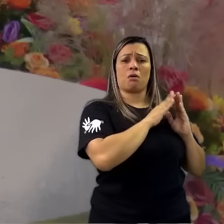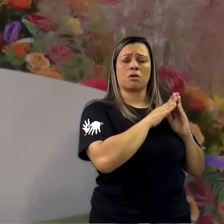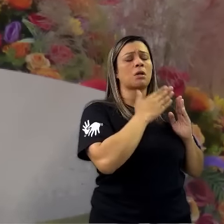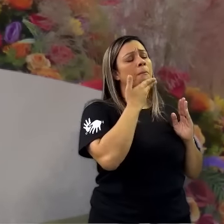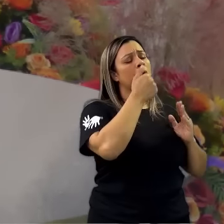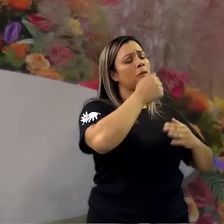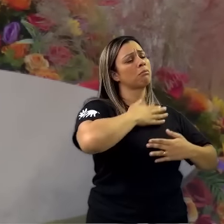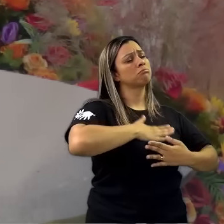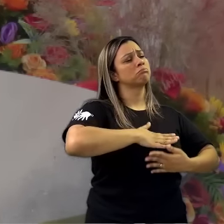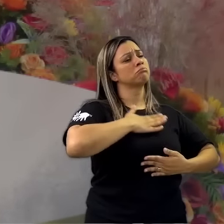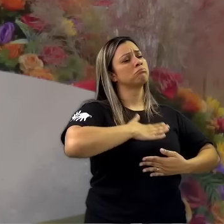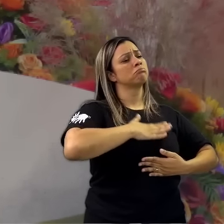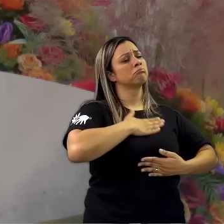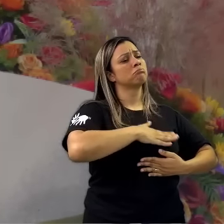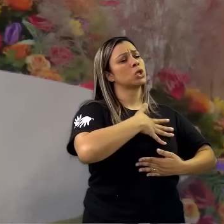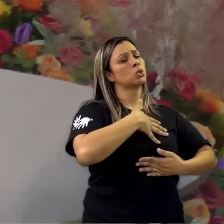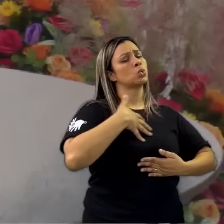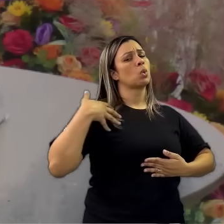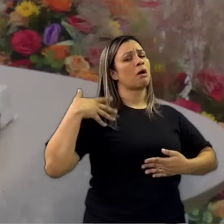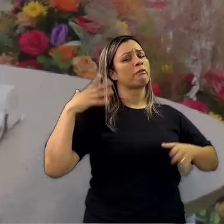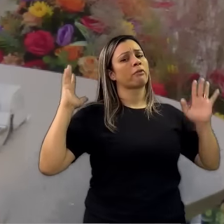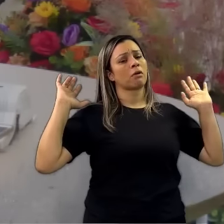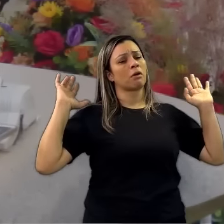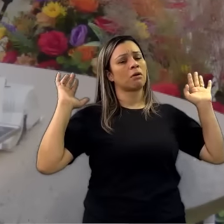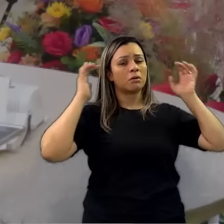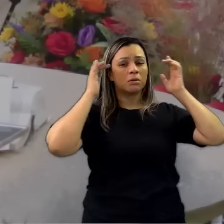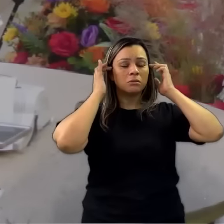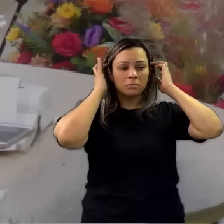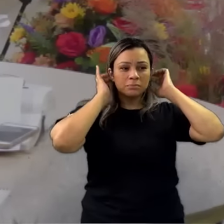melhor ficar no círculo de oração da igreja da mamãe